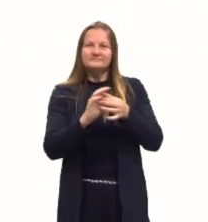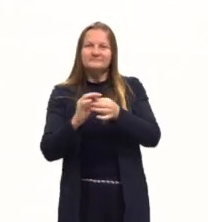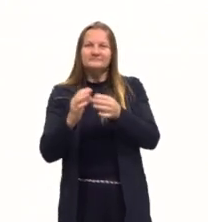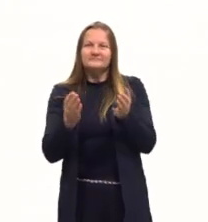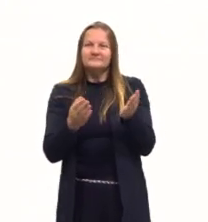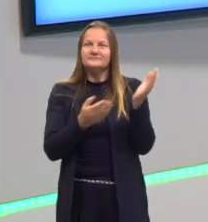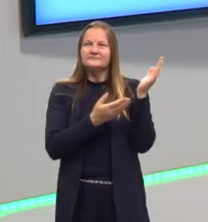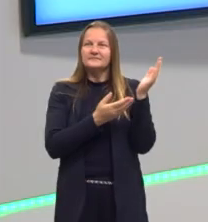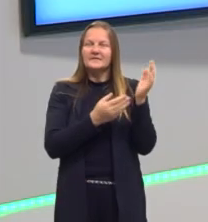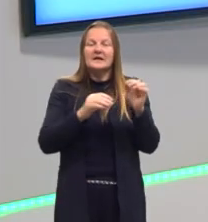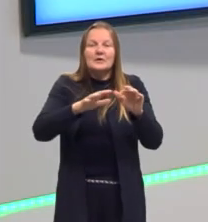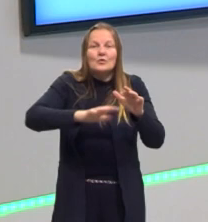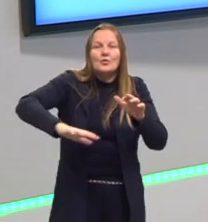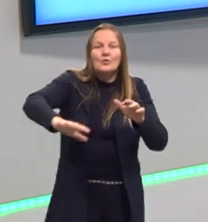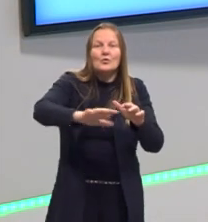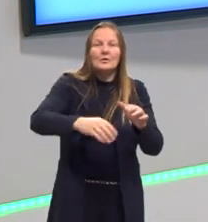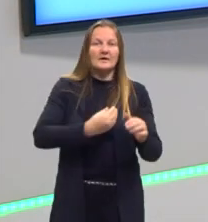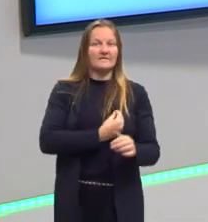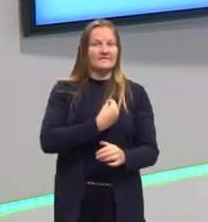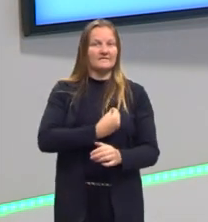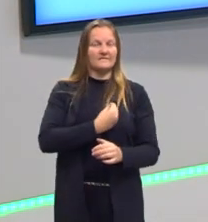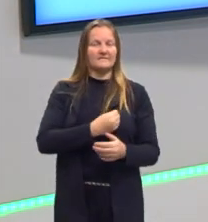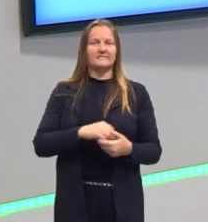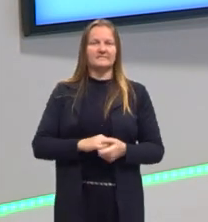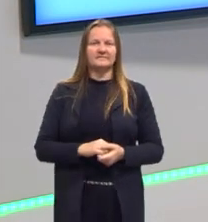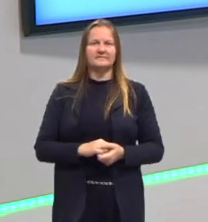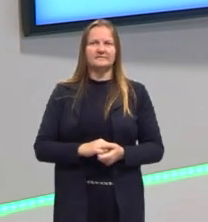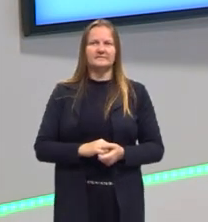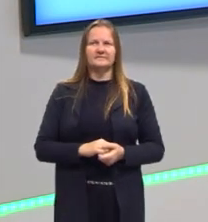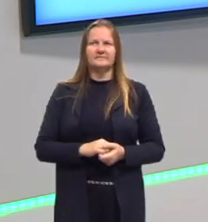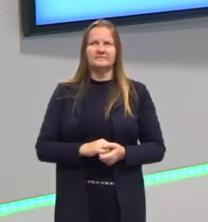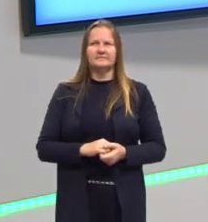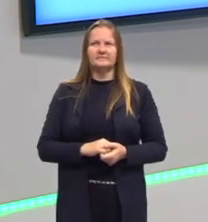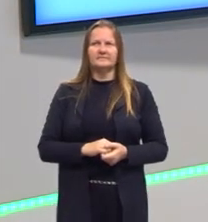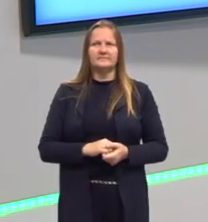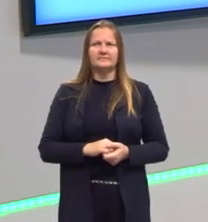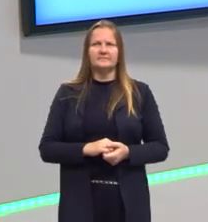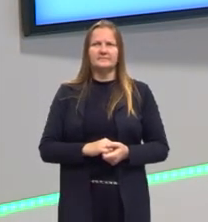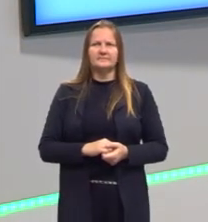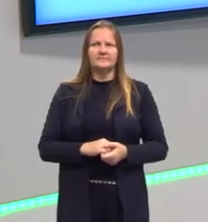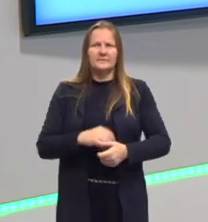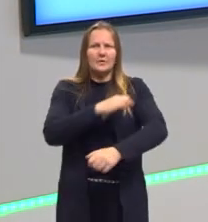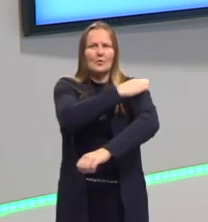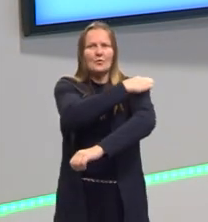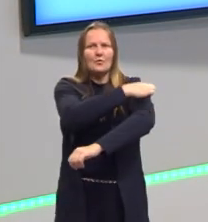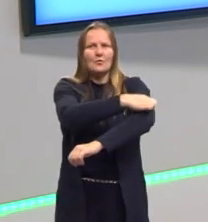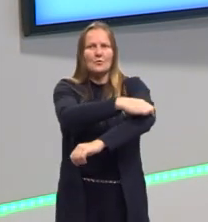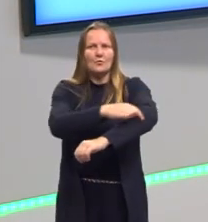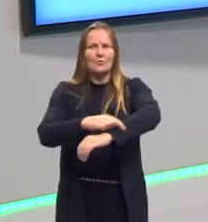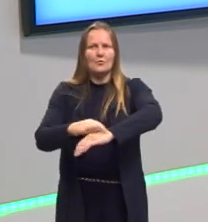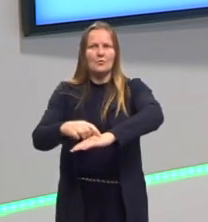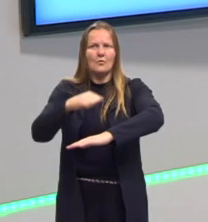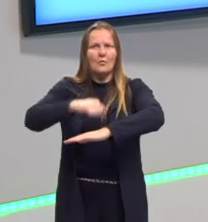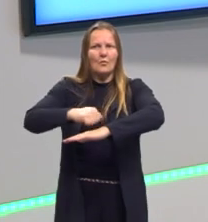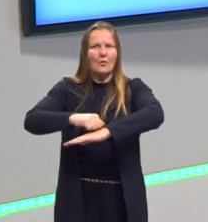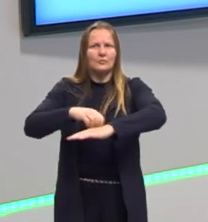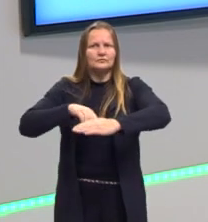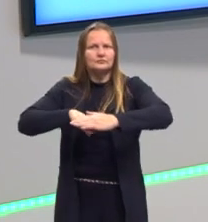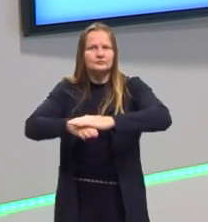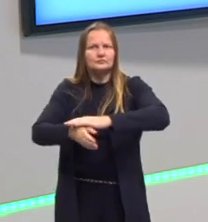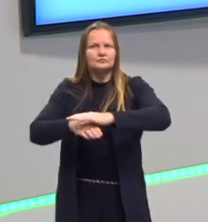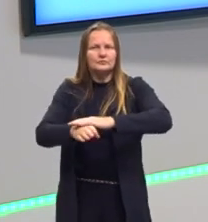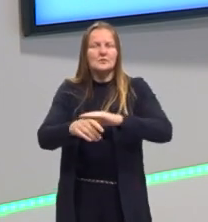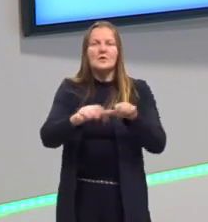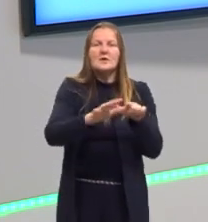dependendo do ambiente que esse ser vivo ele tá esses esses conjuntos de ossos Então se adaptam